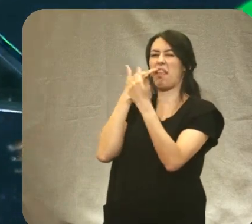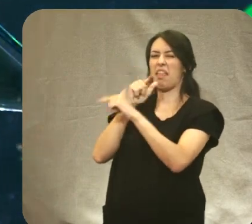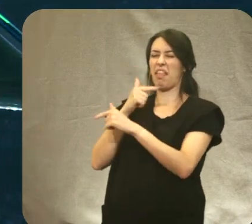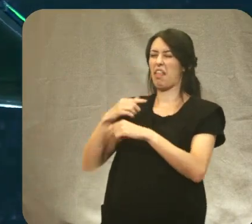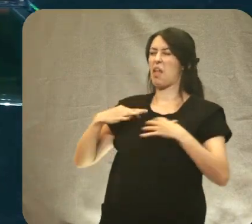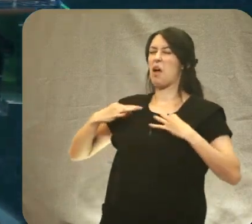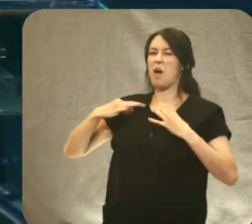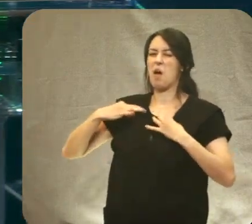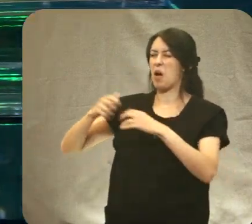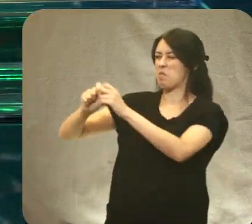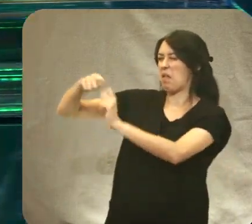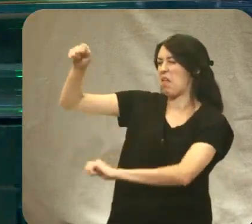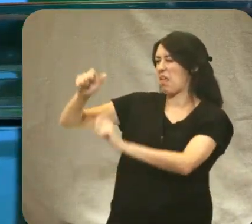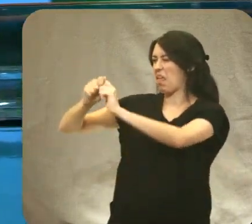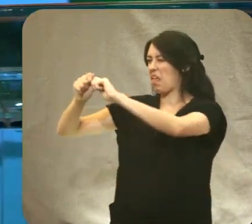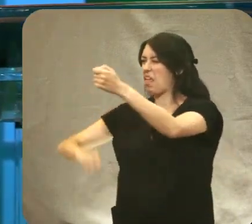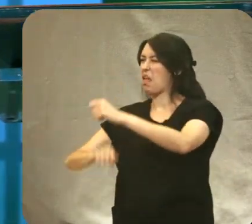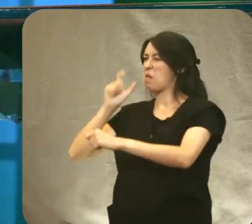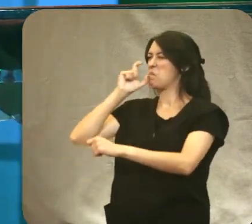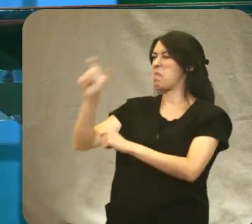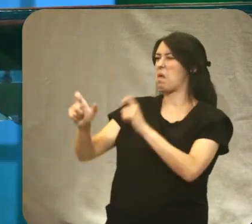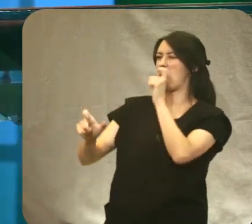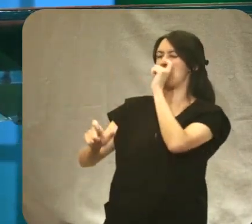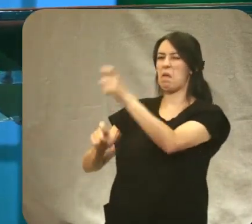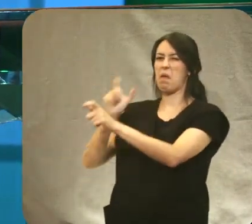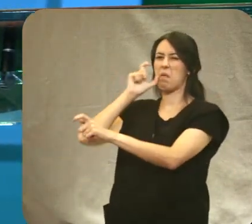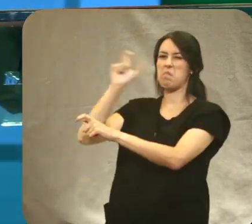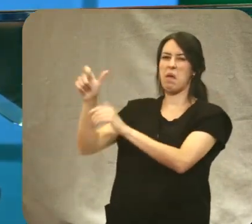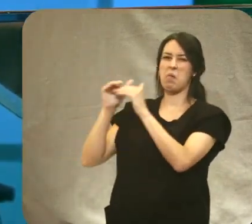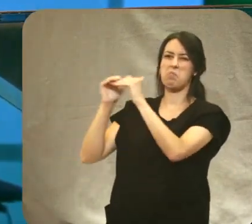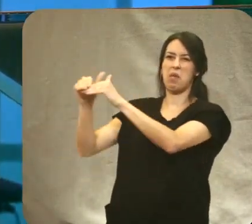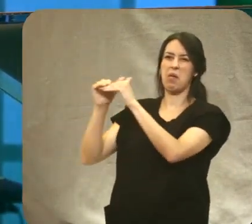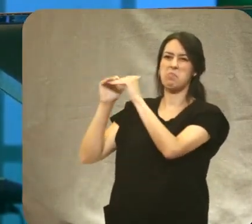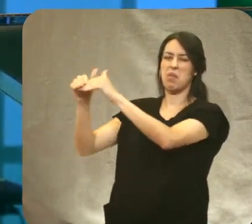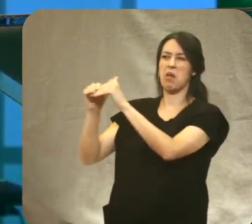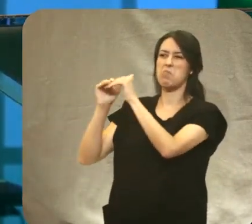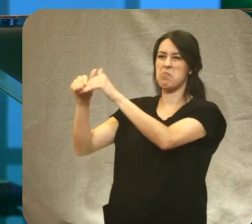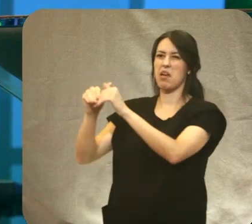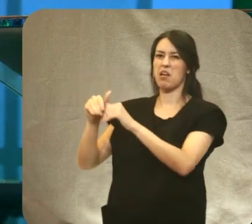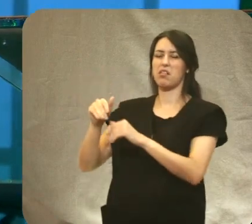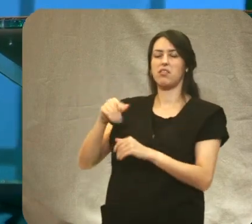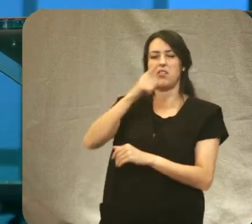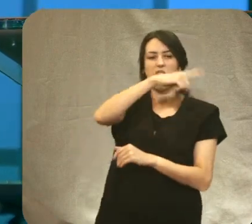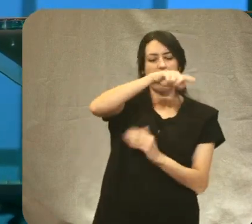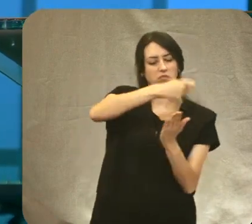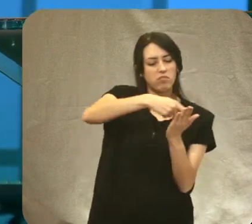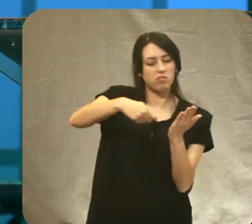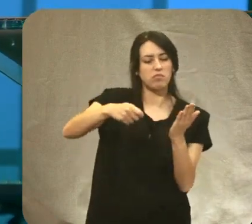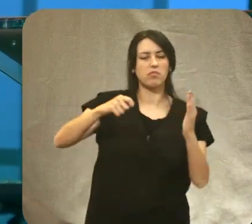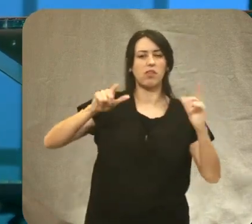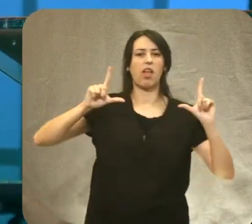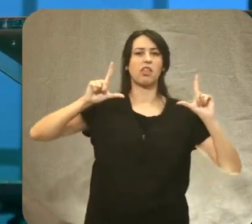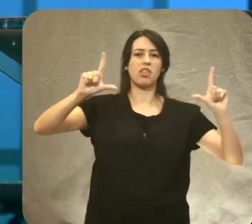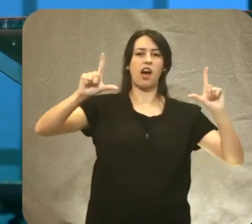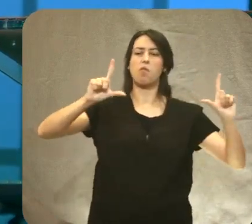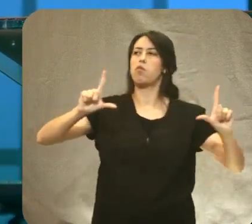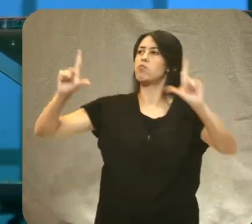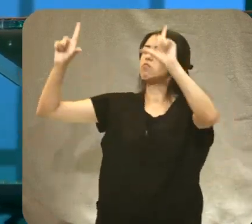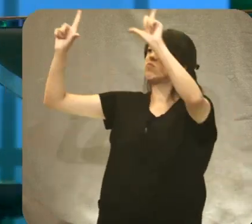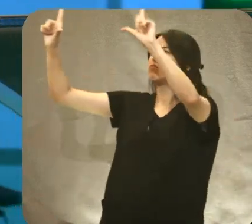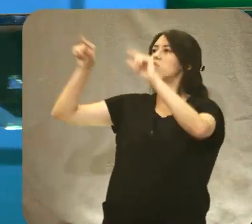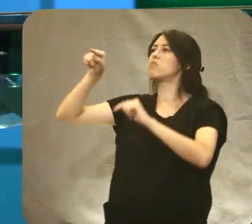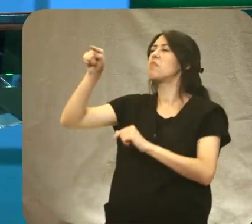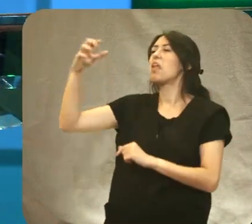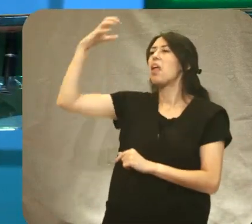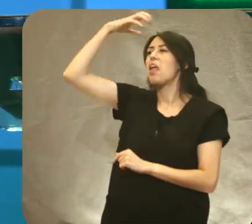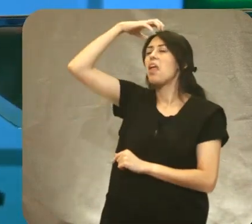suas roupas, xingaram, colocaram uma inscrição numa tábua, rei dos judeus, e uma coroa de